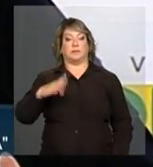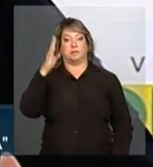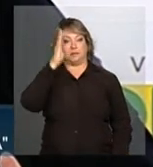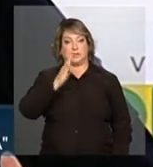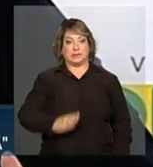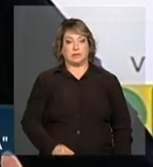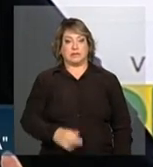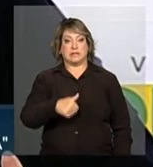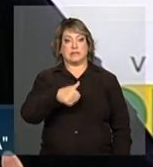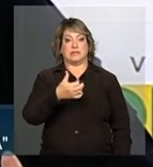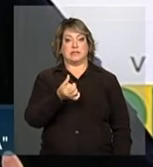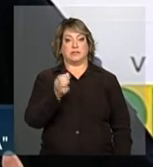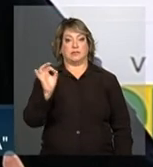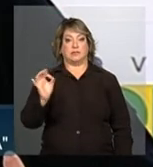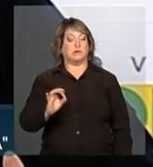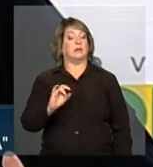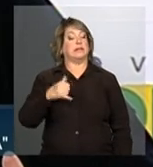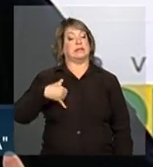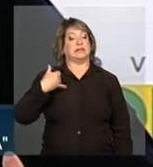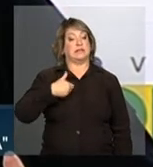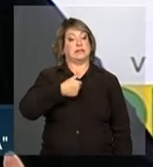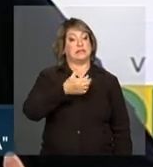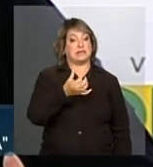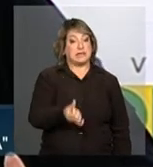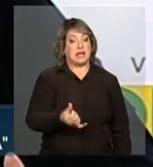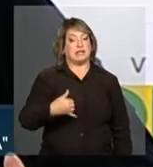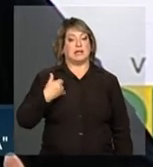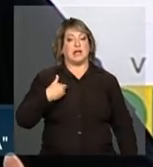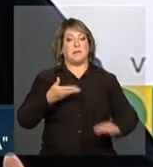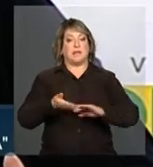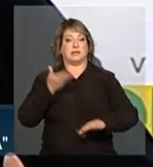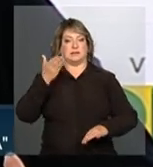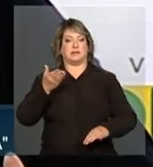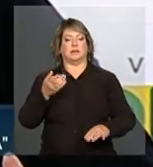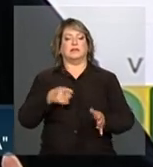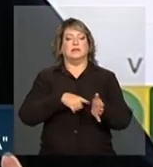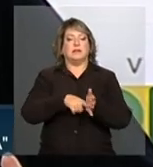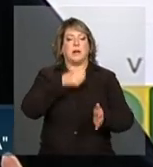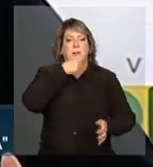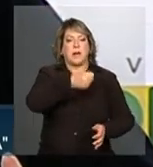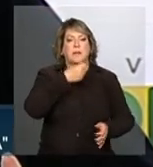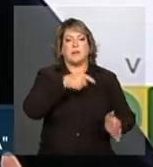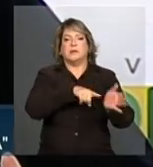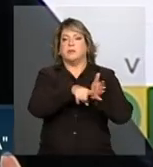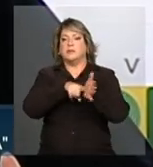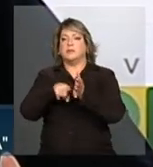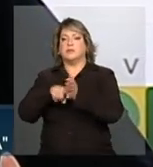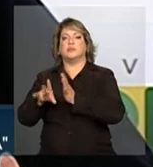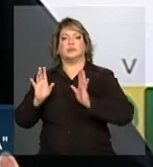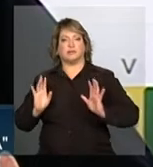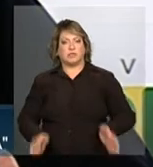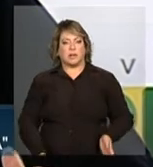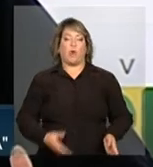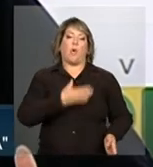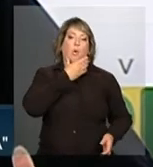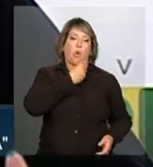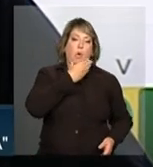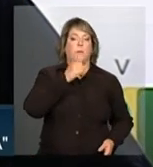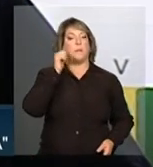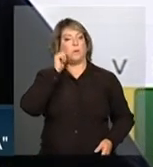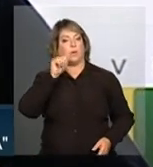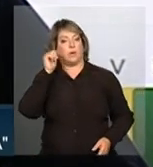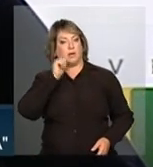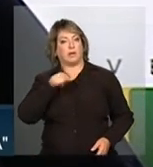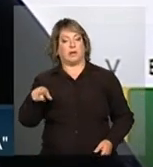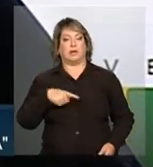16%, de 16 anos acima. Foram entrevistados homens e mulheres, sim, pelo